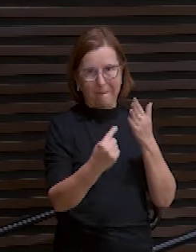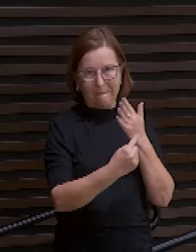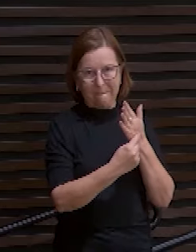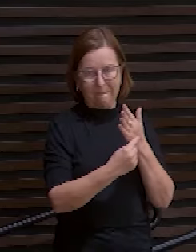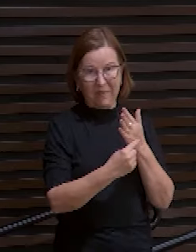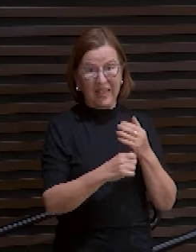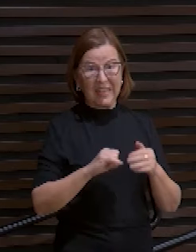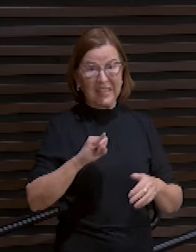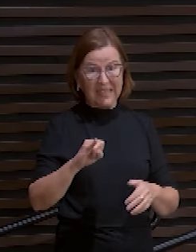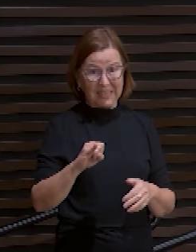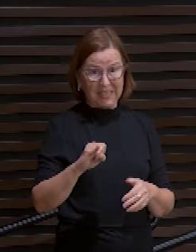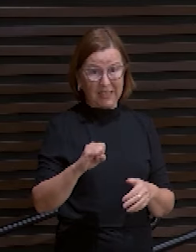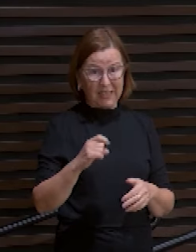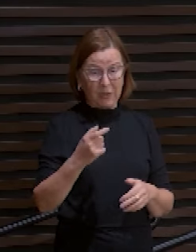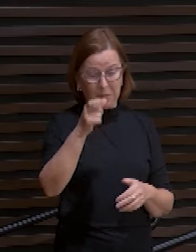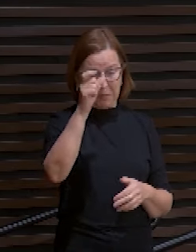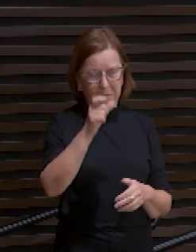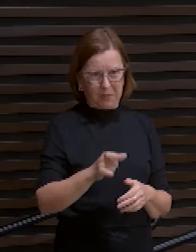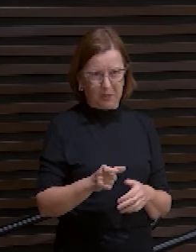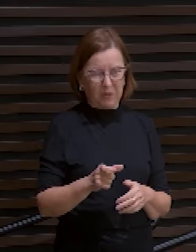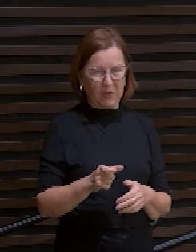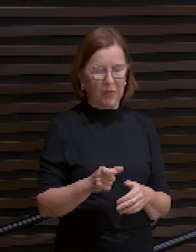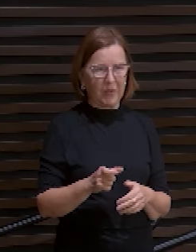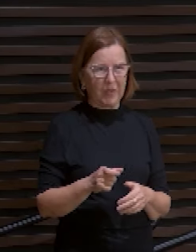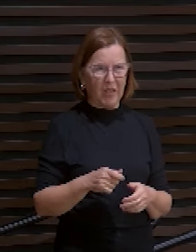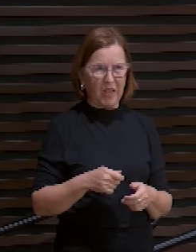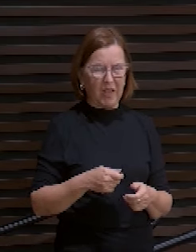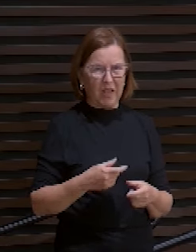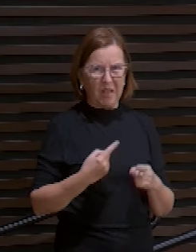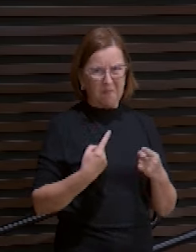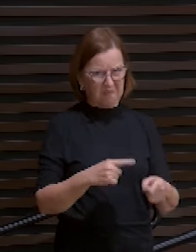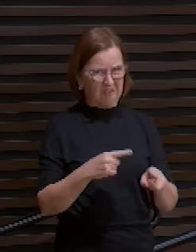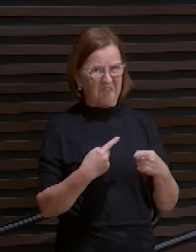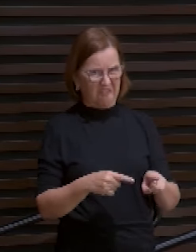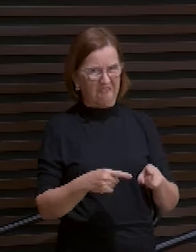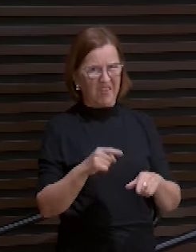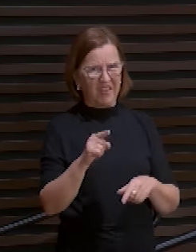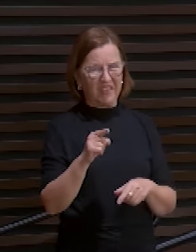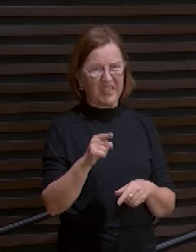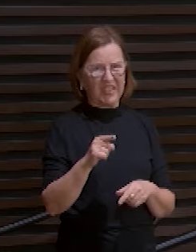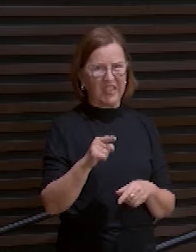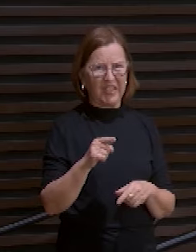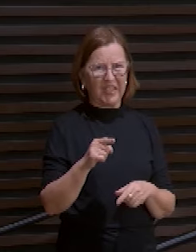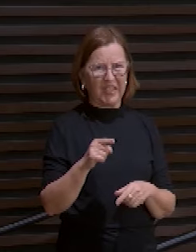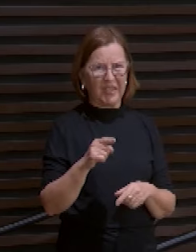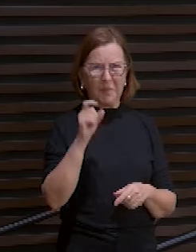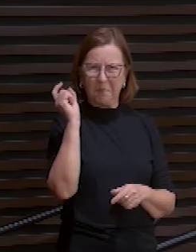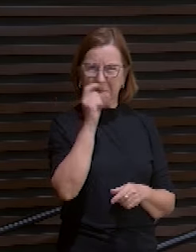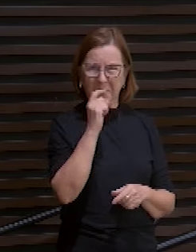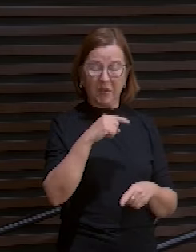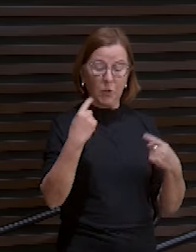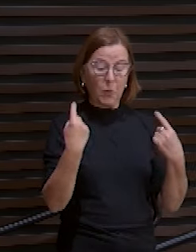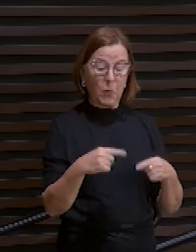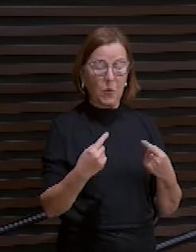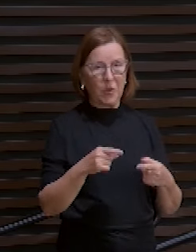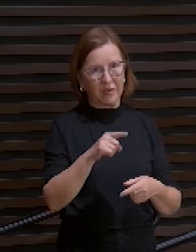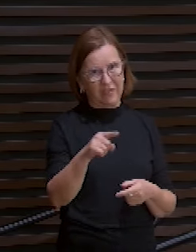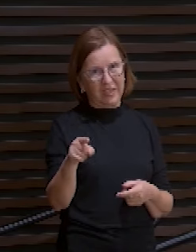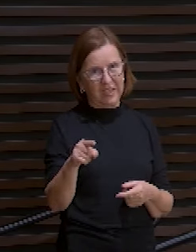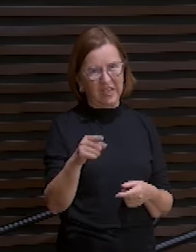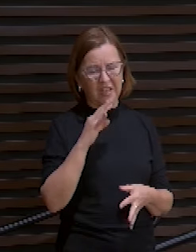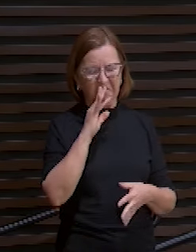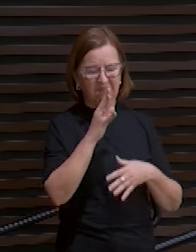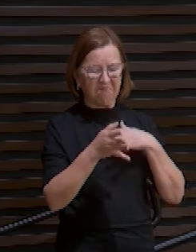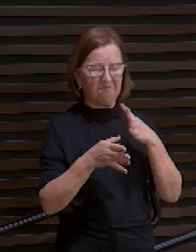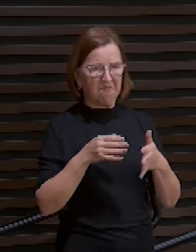alguém aperta você falando alguma inverdade sobre você criticando